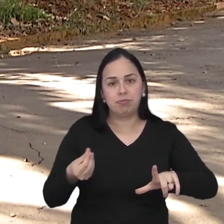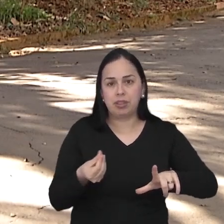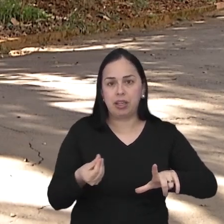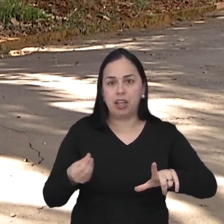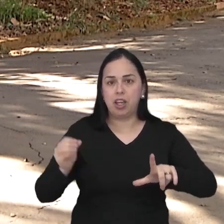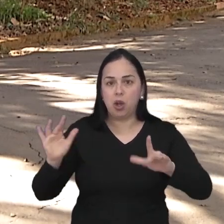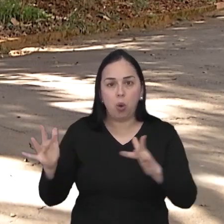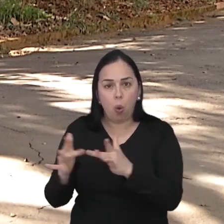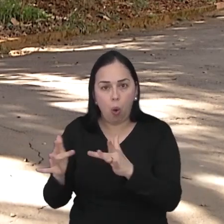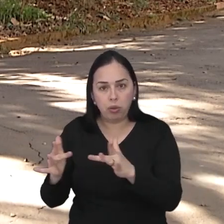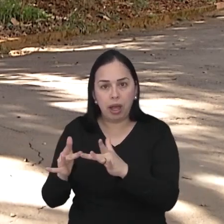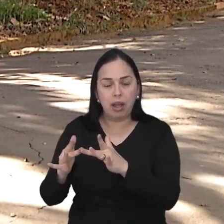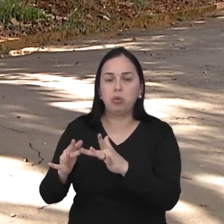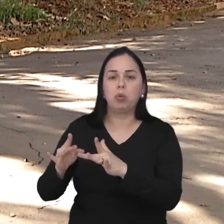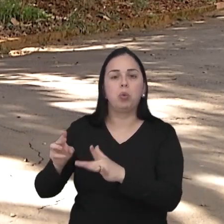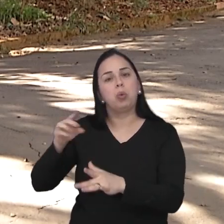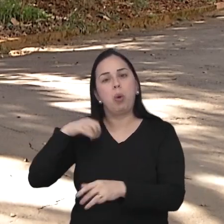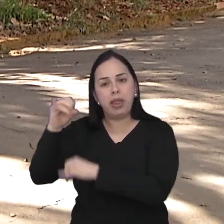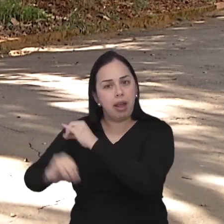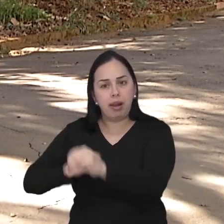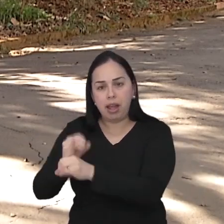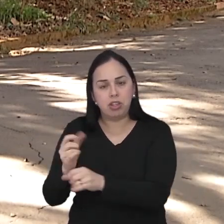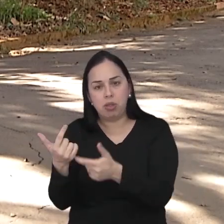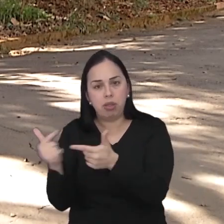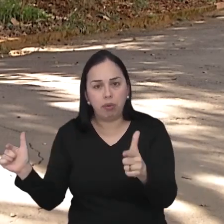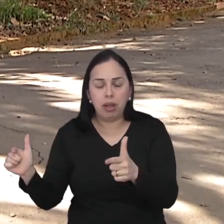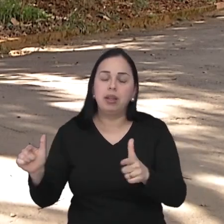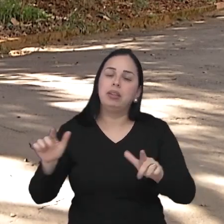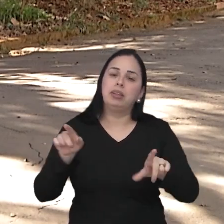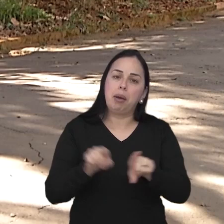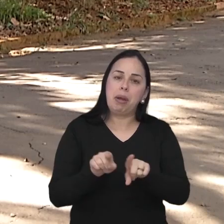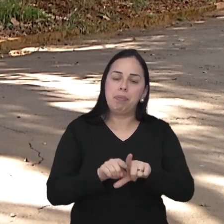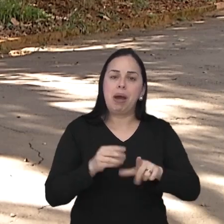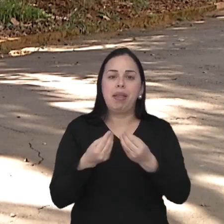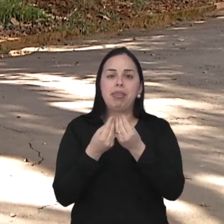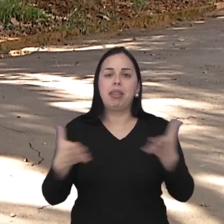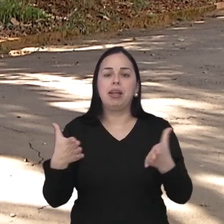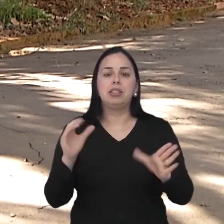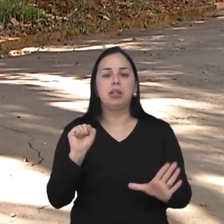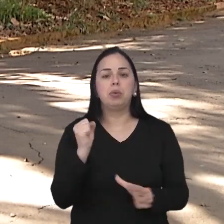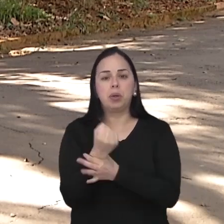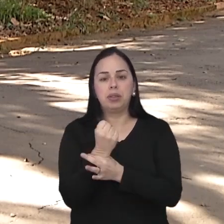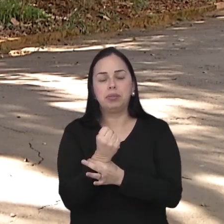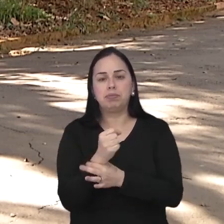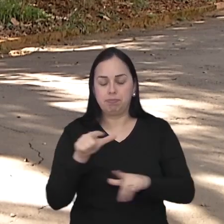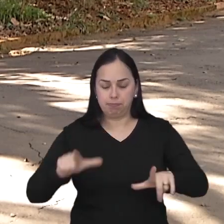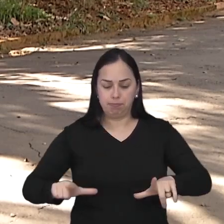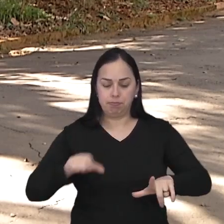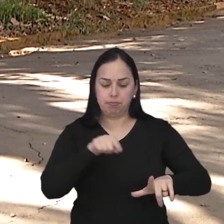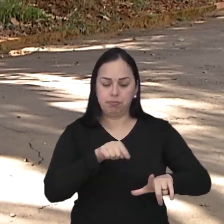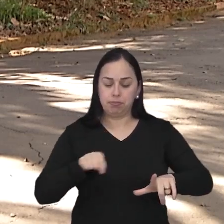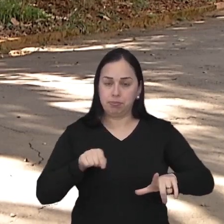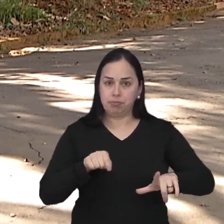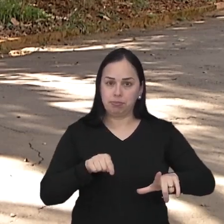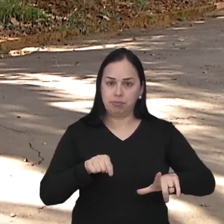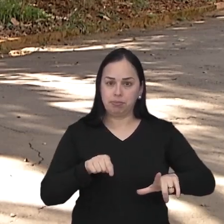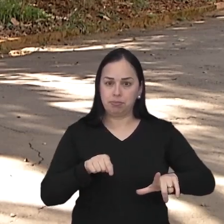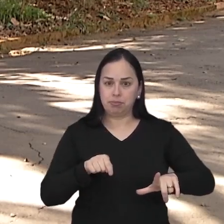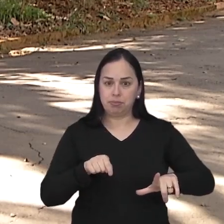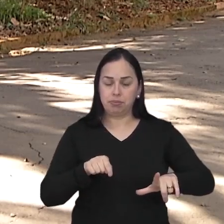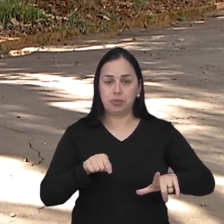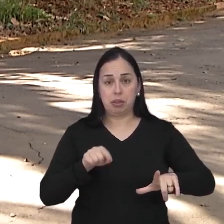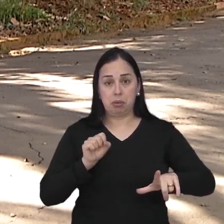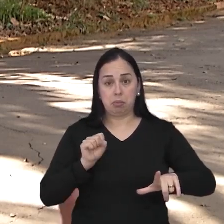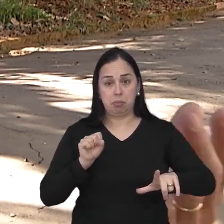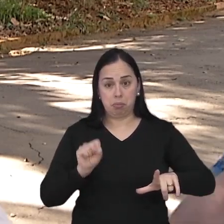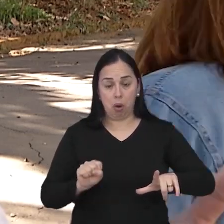E ficasse isolado, né? Isso para que a gente pudesse garantir que mesmo que né, esse módulo fosse totalmente